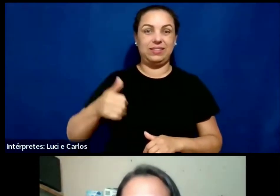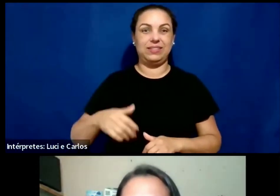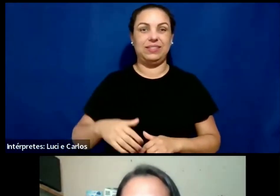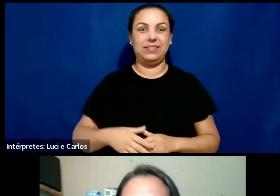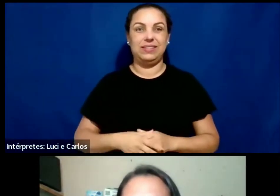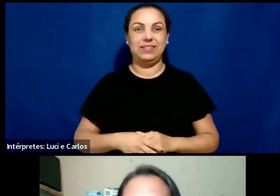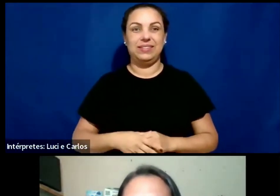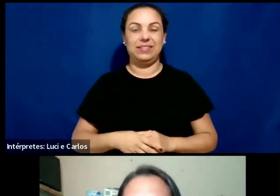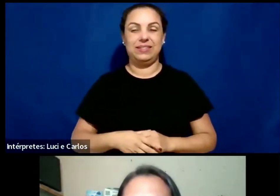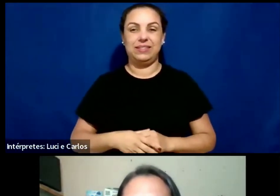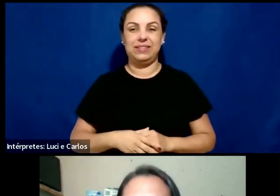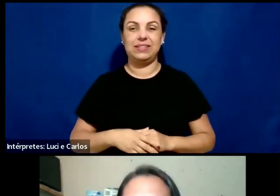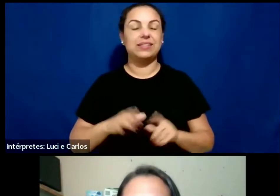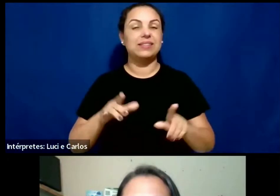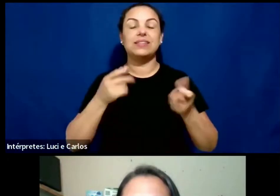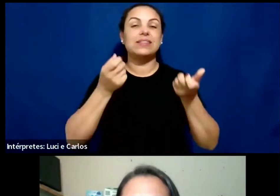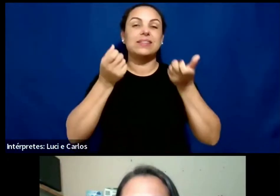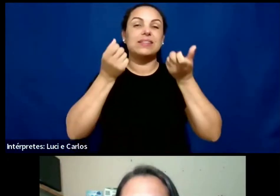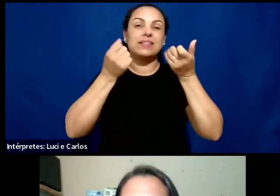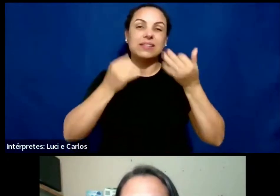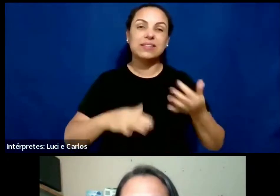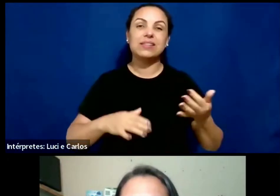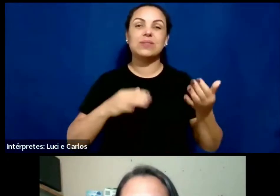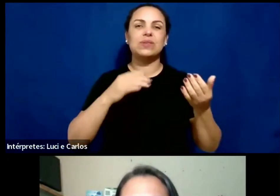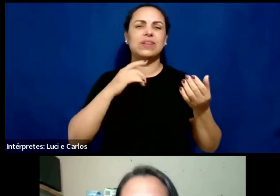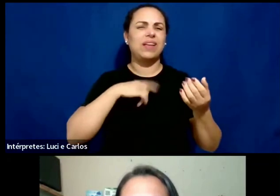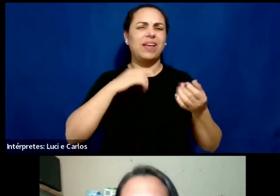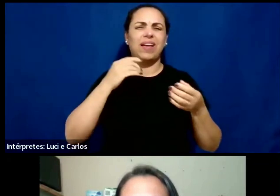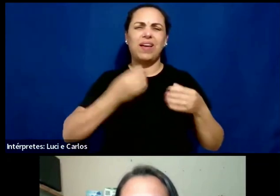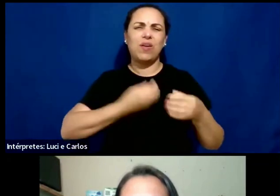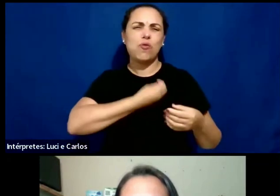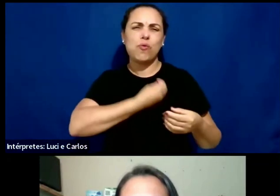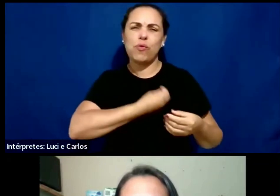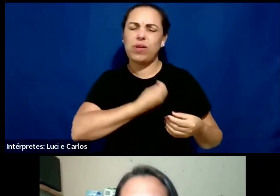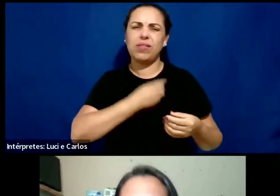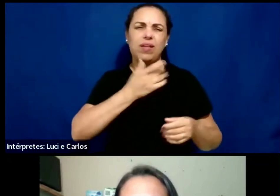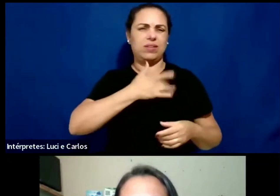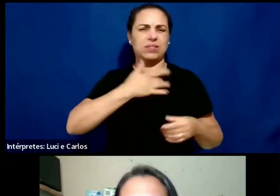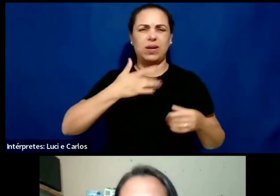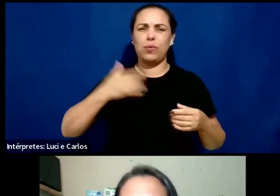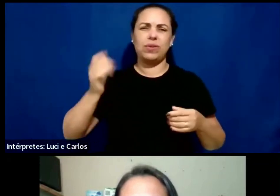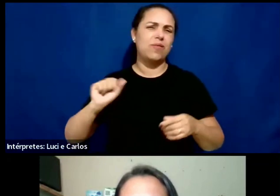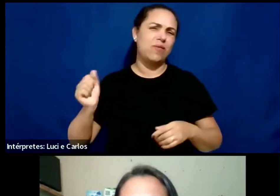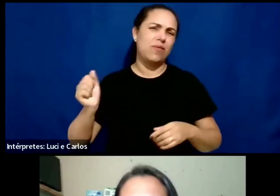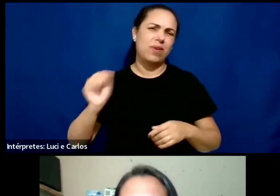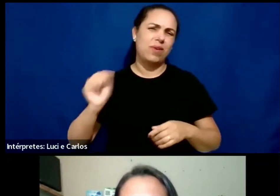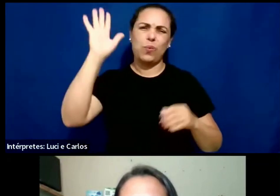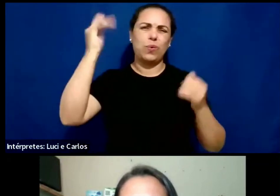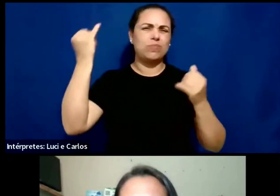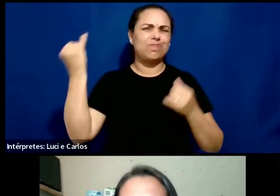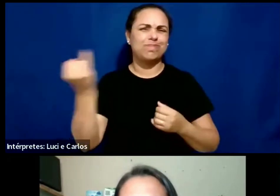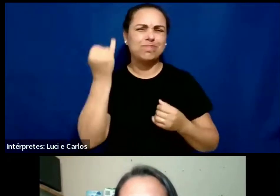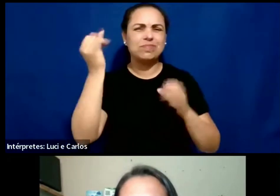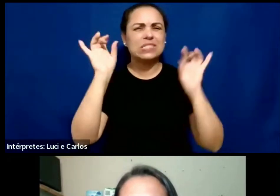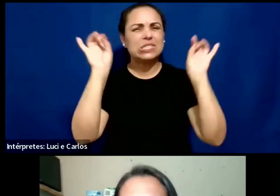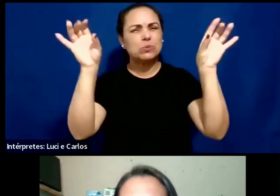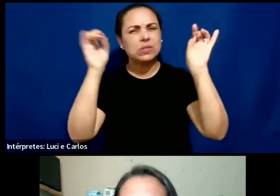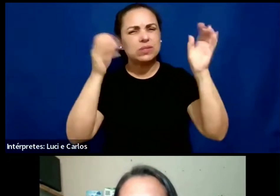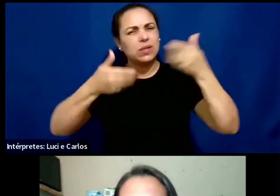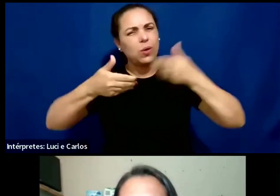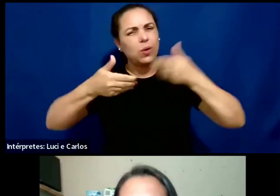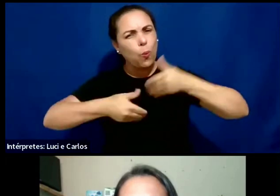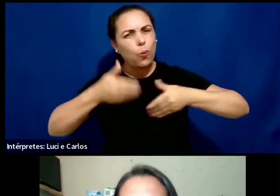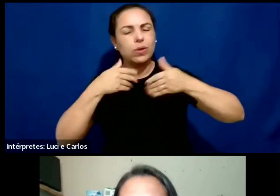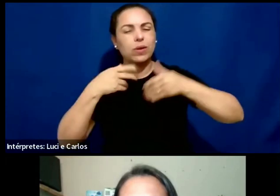Tá. Não existe nada que a gente possa ter de mais valioso na vida do que a nossa saúde. Eu demorei para aprender